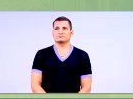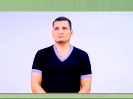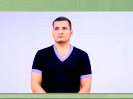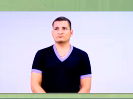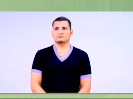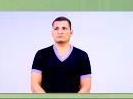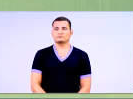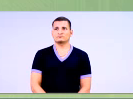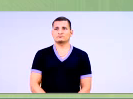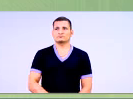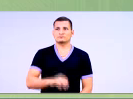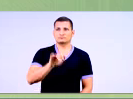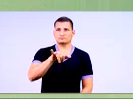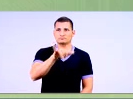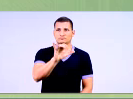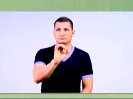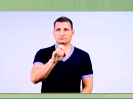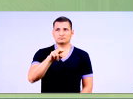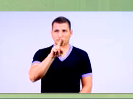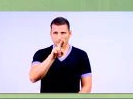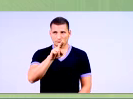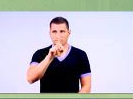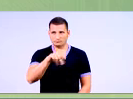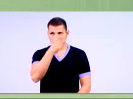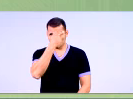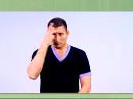You, sujeito, passed.